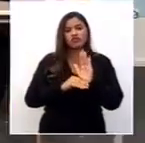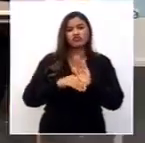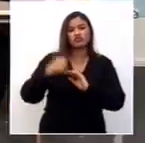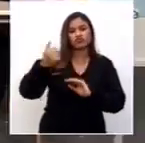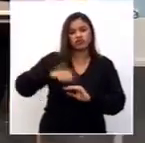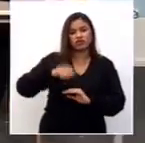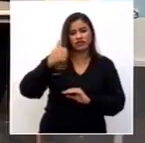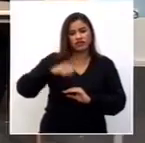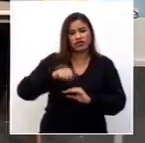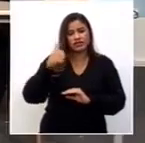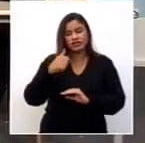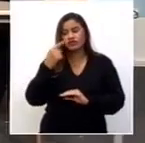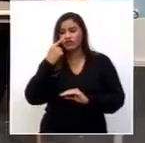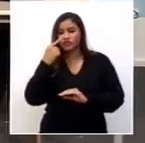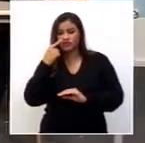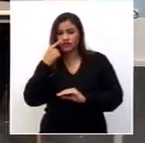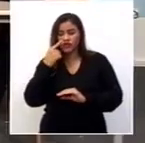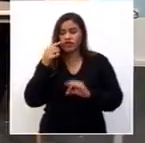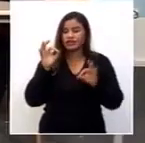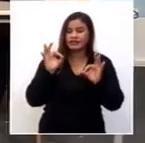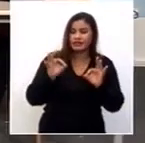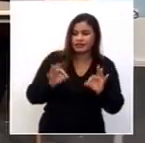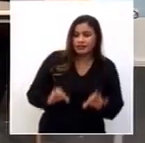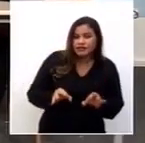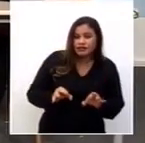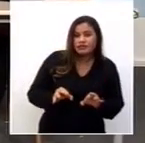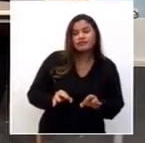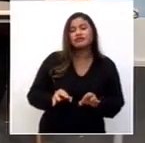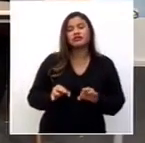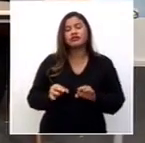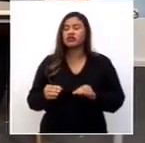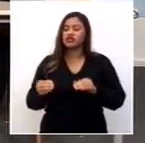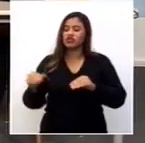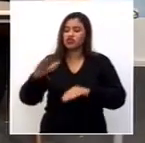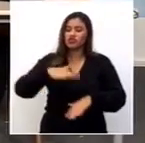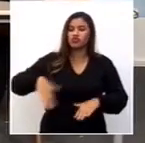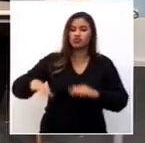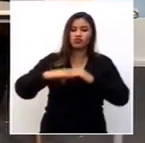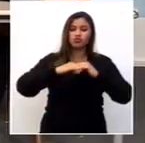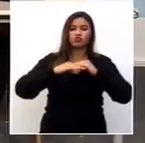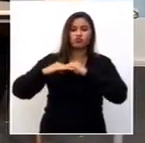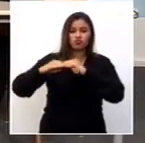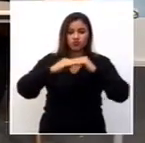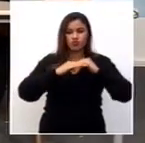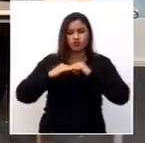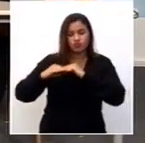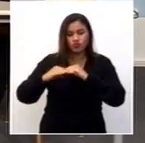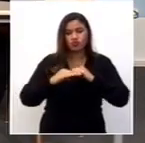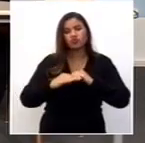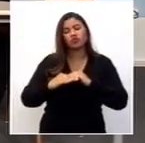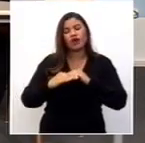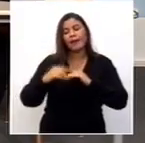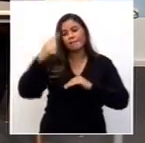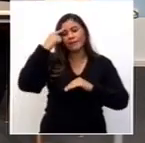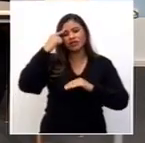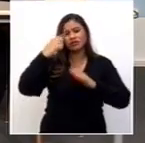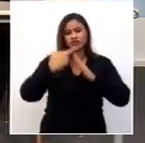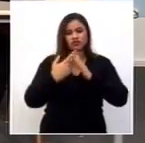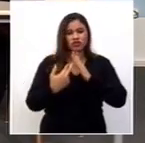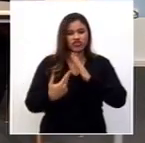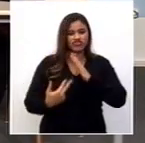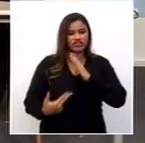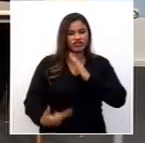para que seja de fato uma avaliação justa e que promova a igualdade dos estudantes. E pensando em todos esses recursos,